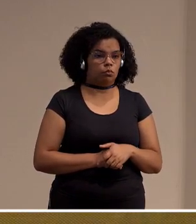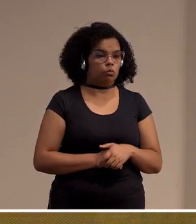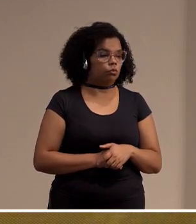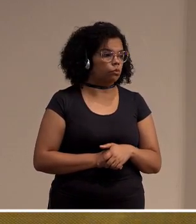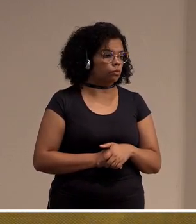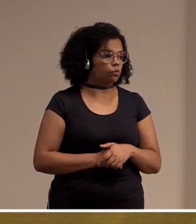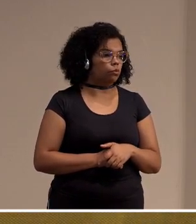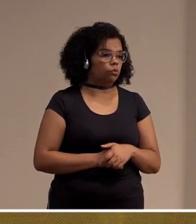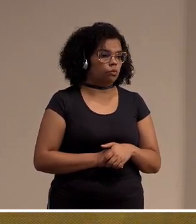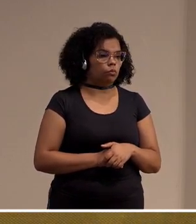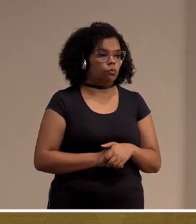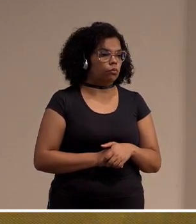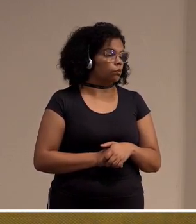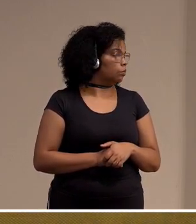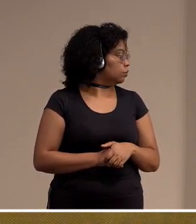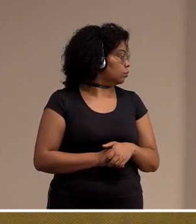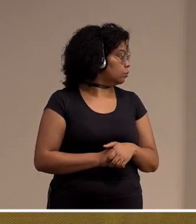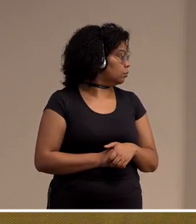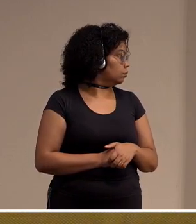Pode repetir a pergunta, por favor?